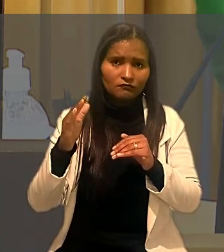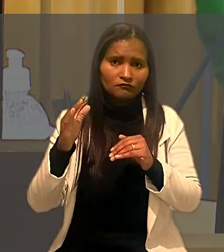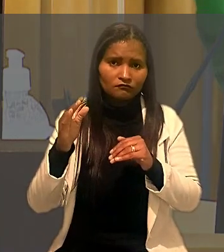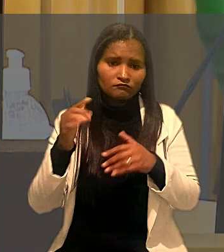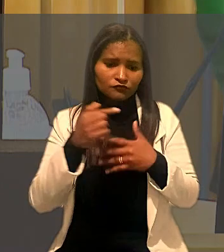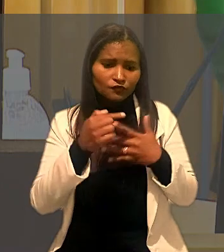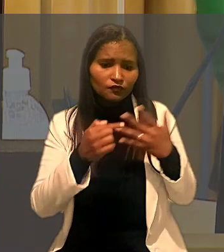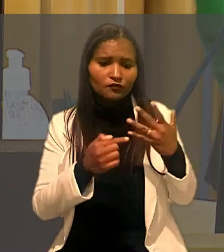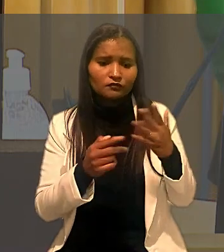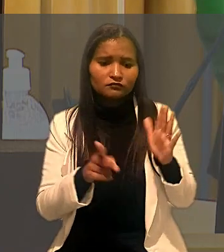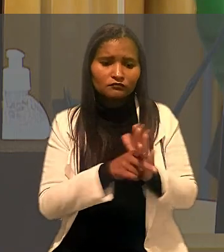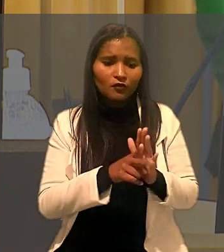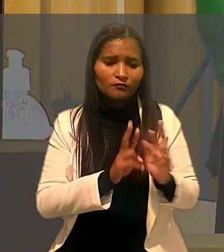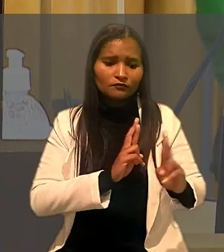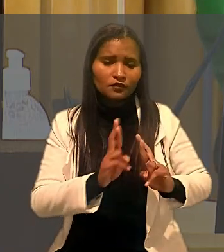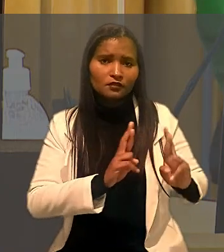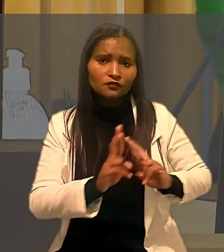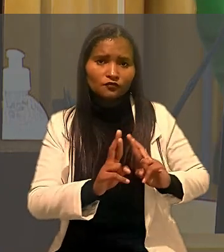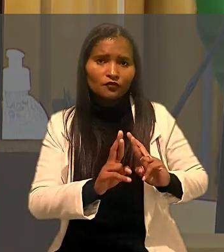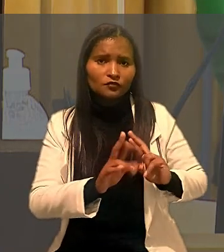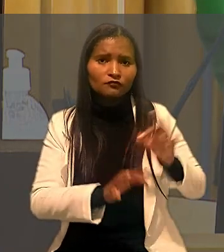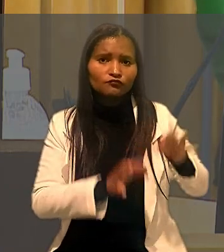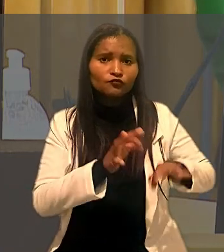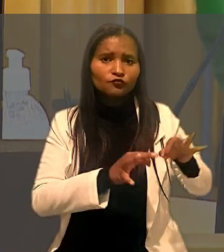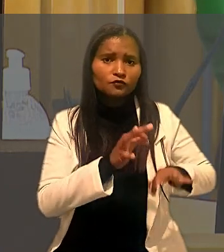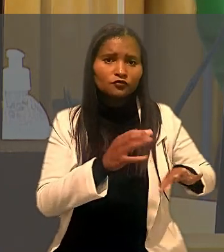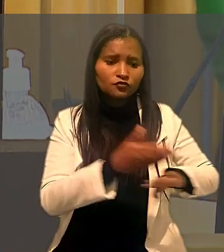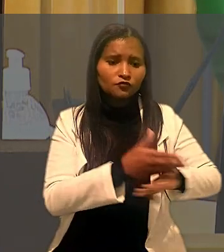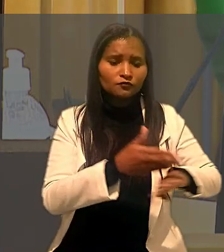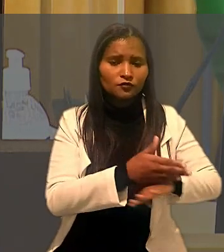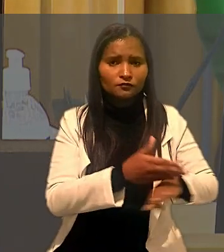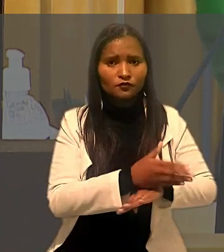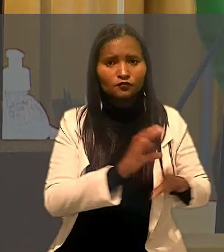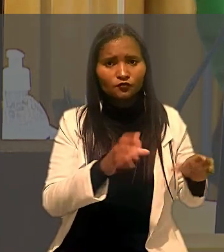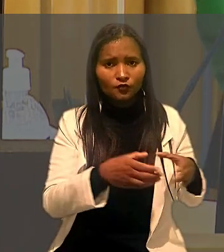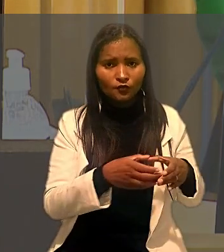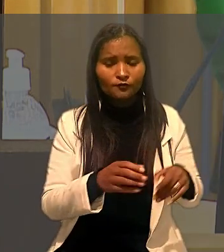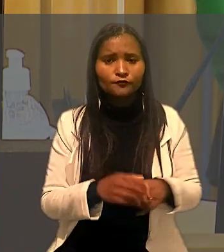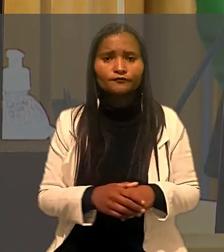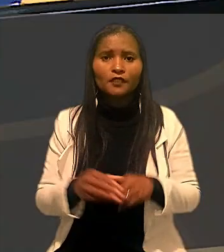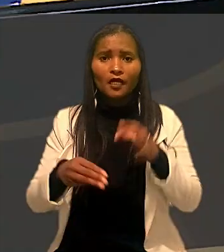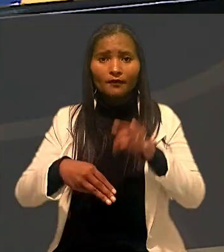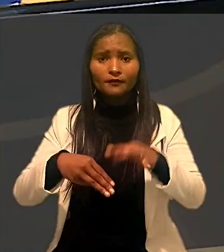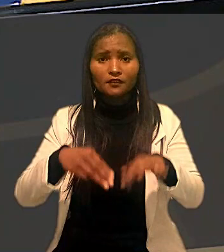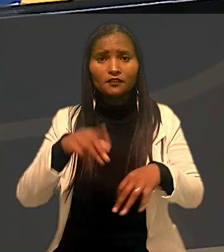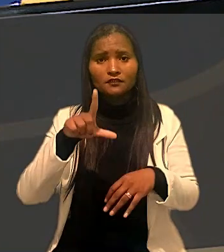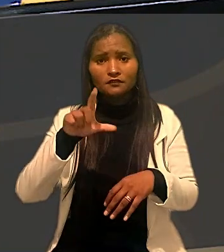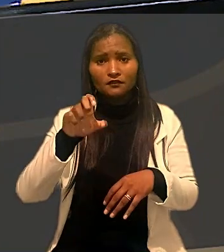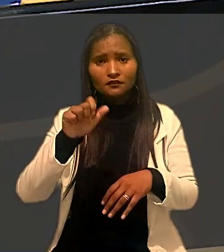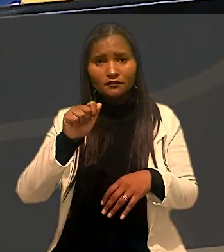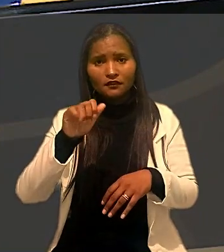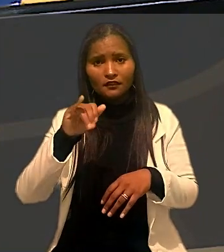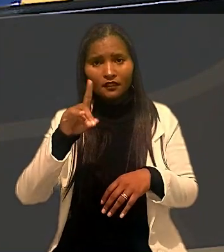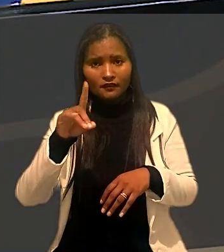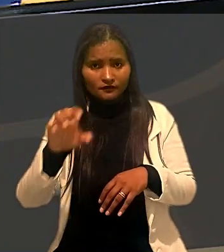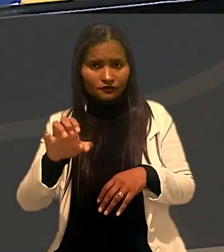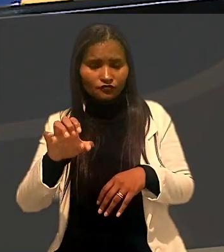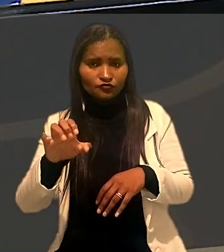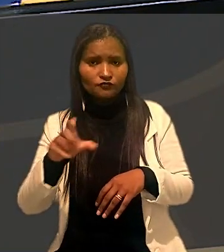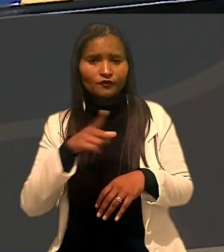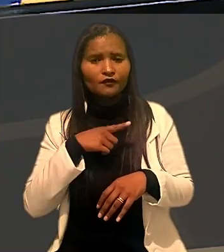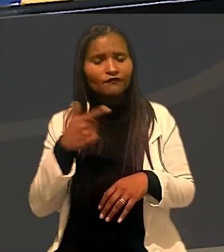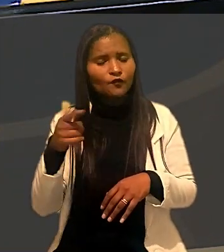esse elemento da própria relação jurídica que se estabeleceu entre os participantes do grupo. A ministra Delaide